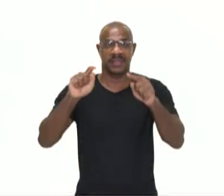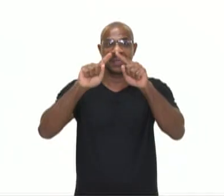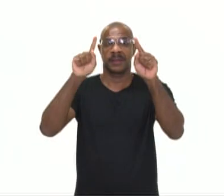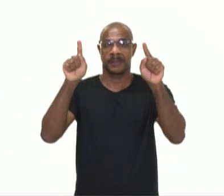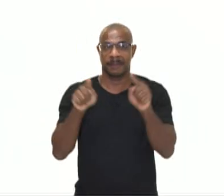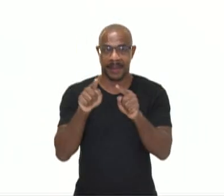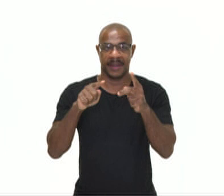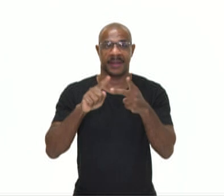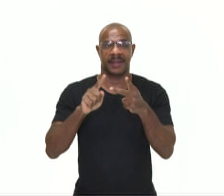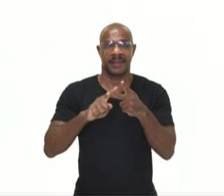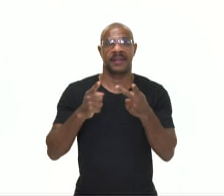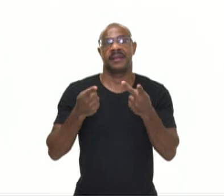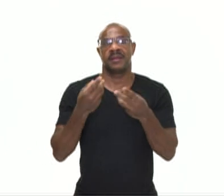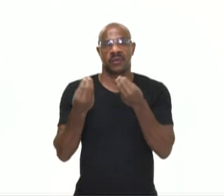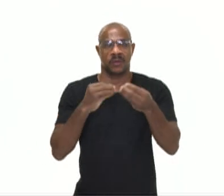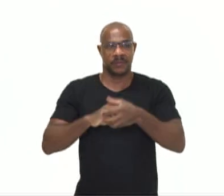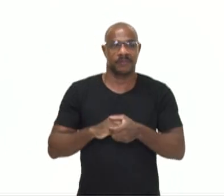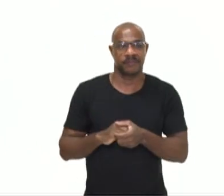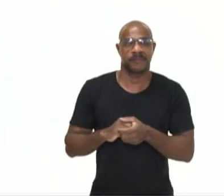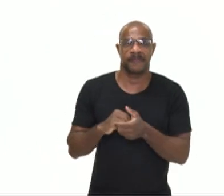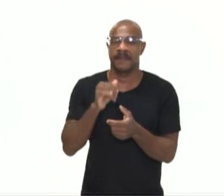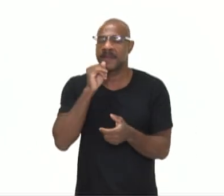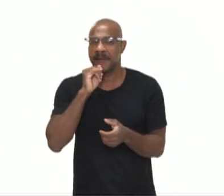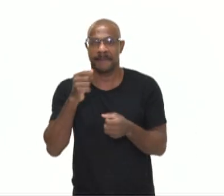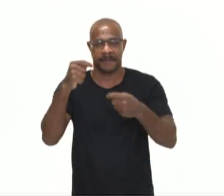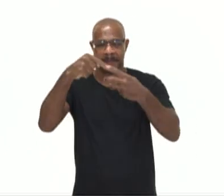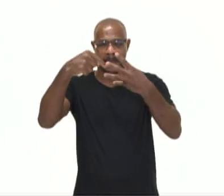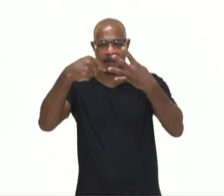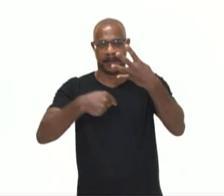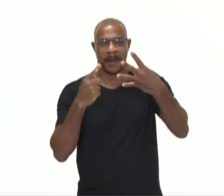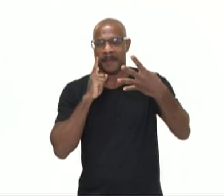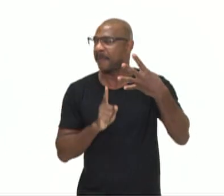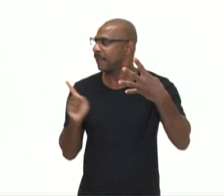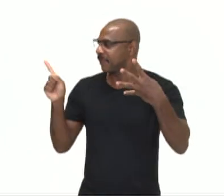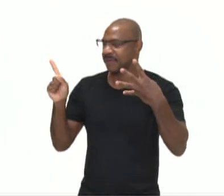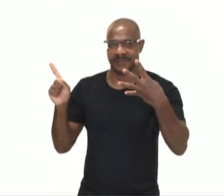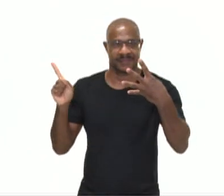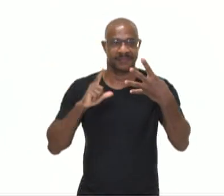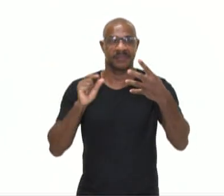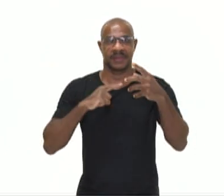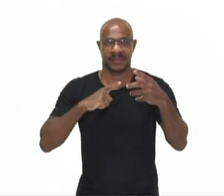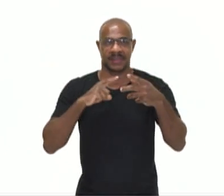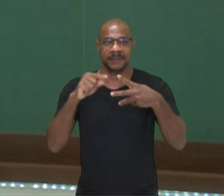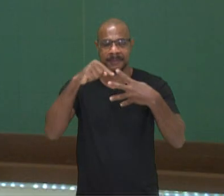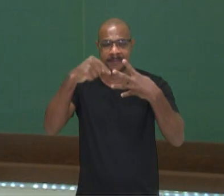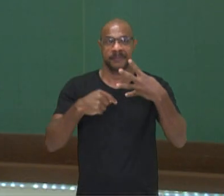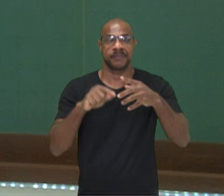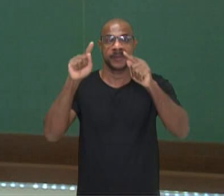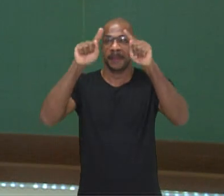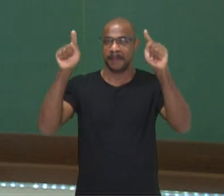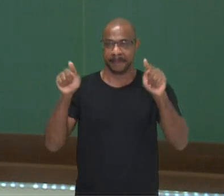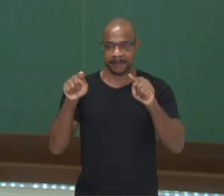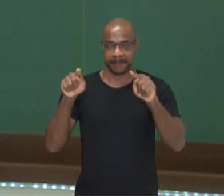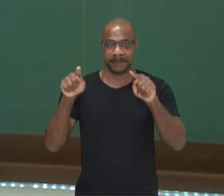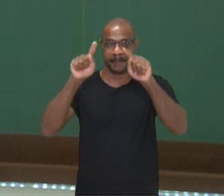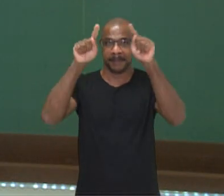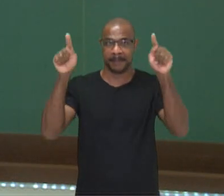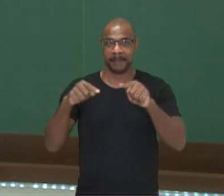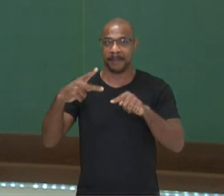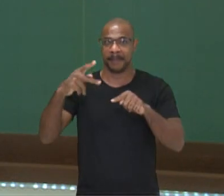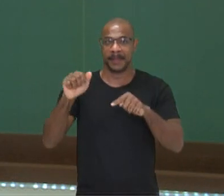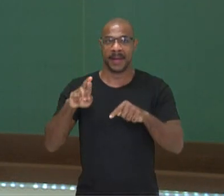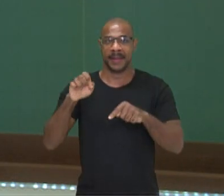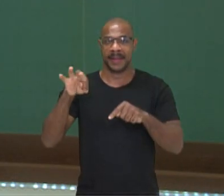Os sinais de associação que podem aparecer numa expressão numérica é parênteses, que é esse